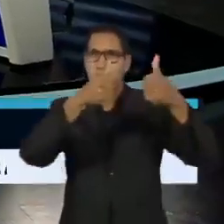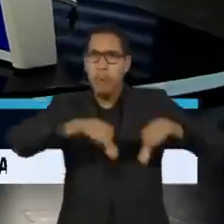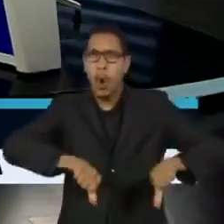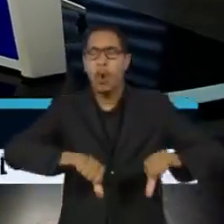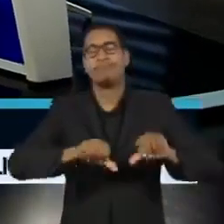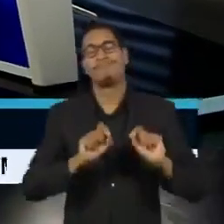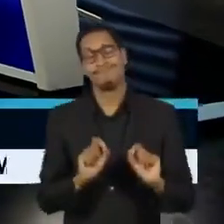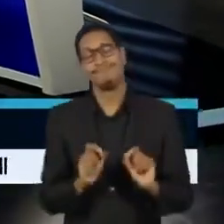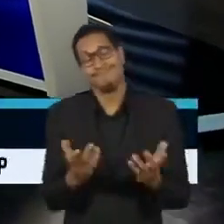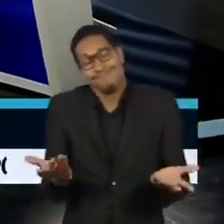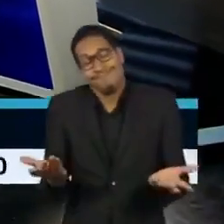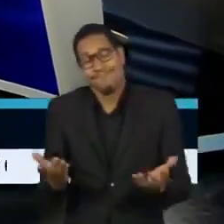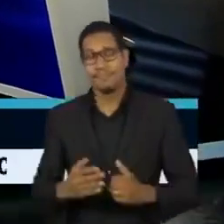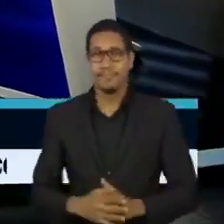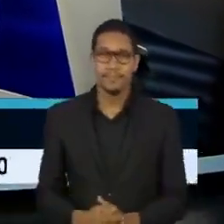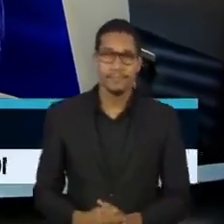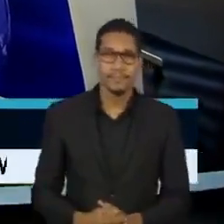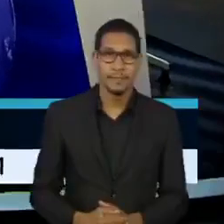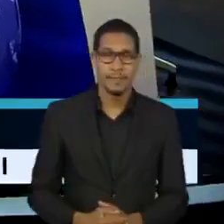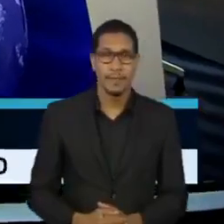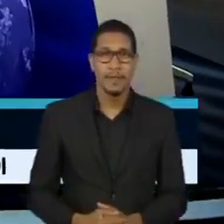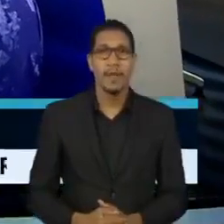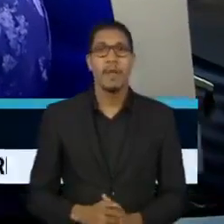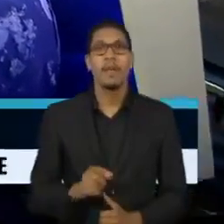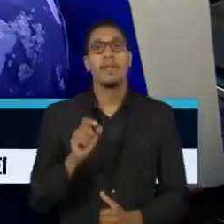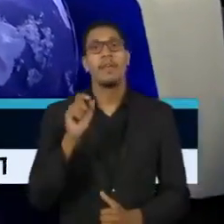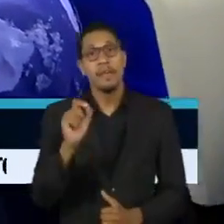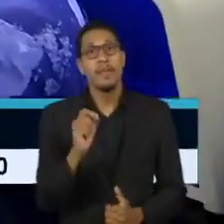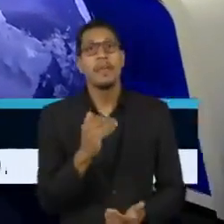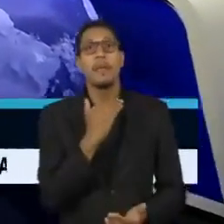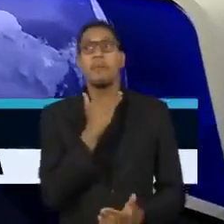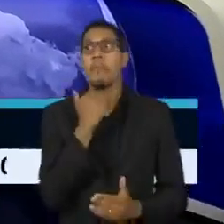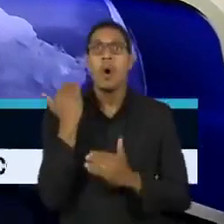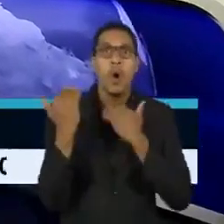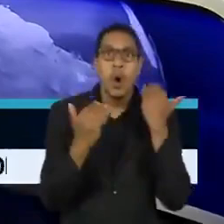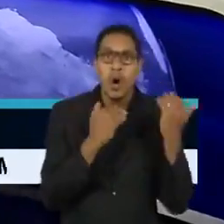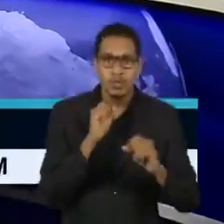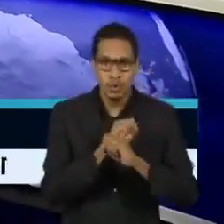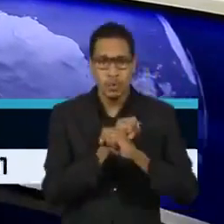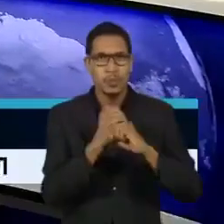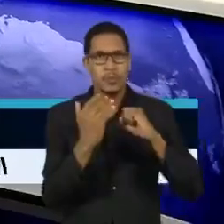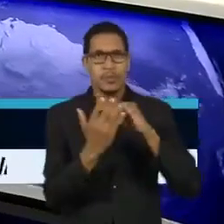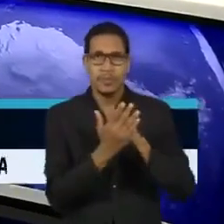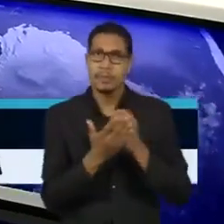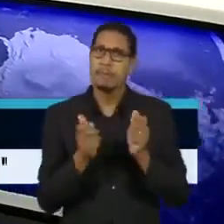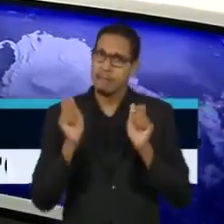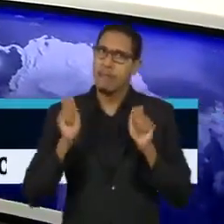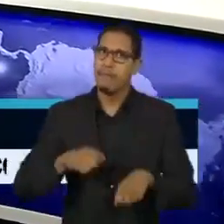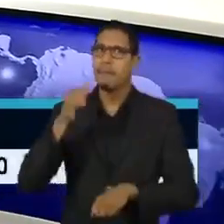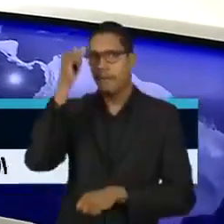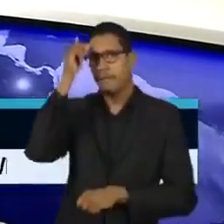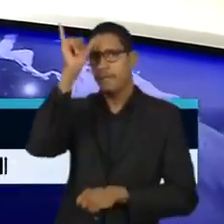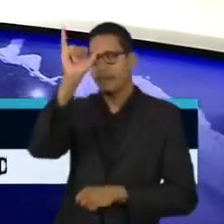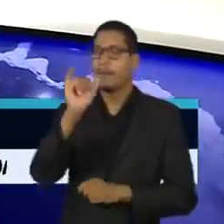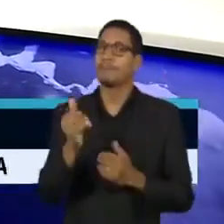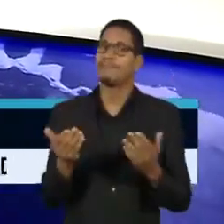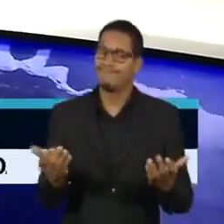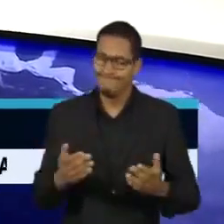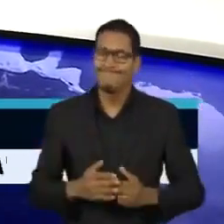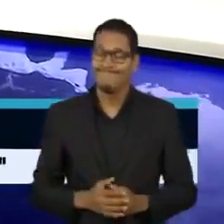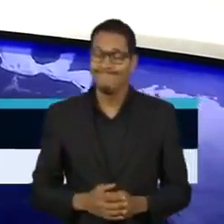Gonzalo, uma gestão maculada também pelas mortes evitáveis pela Covid-19 e por crises de toda a ordem.